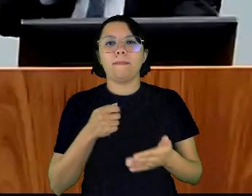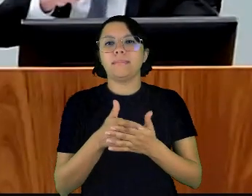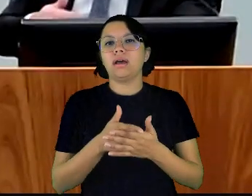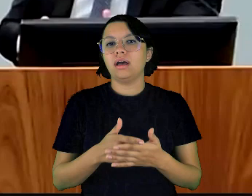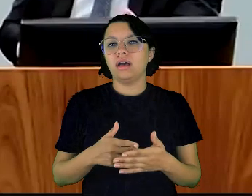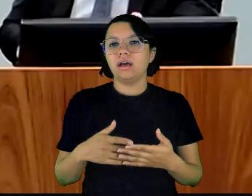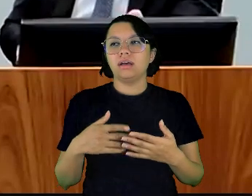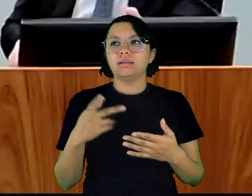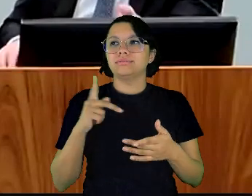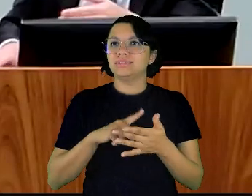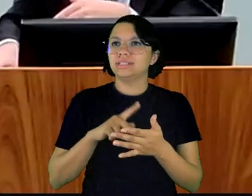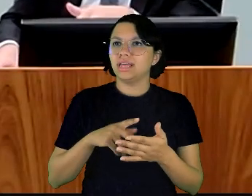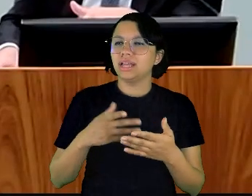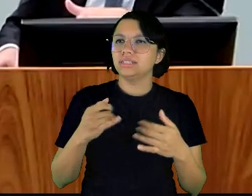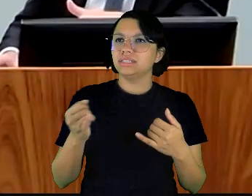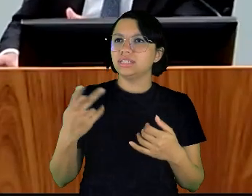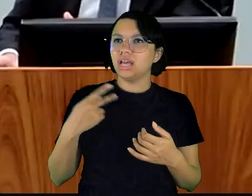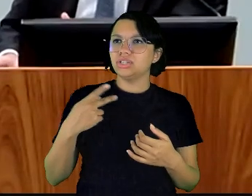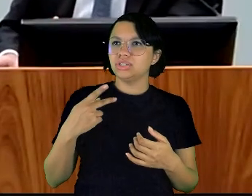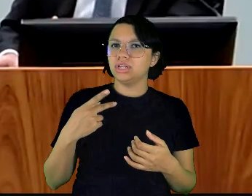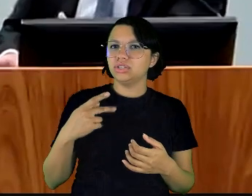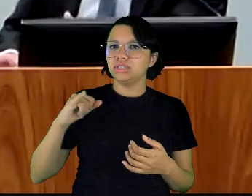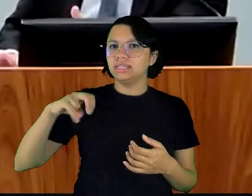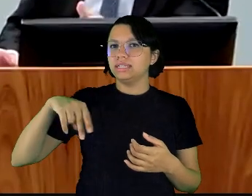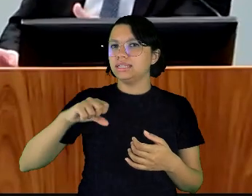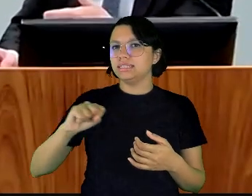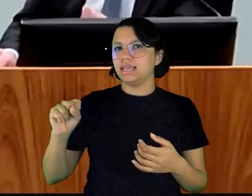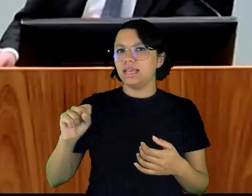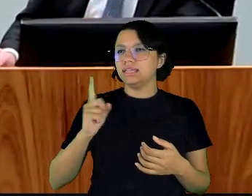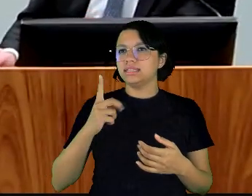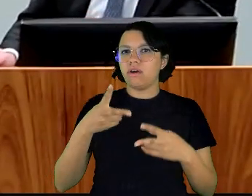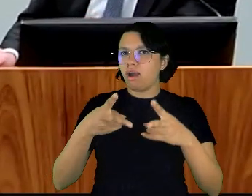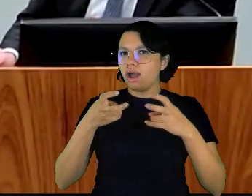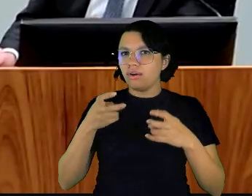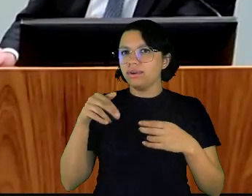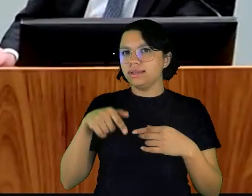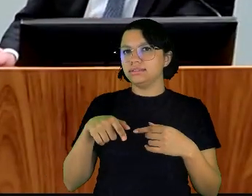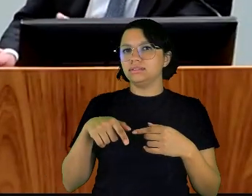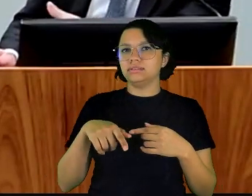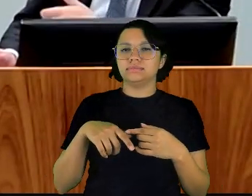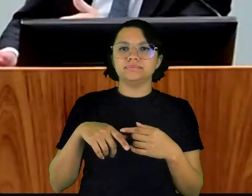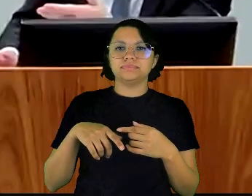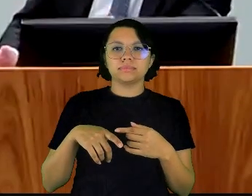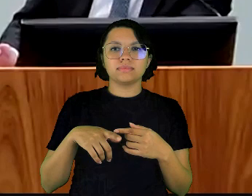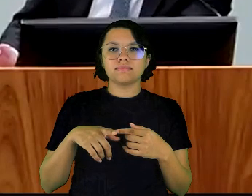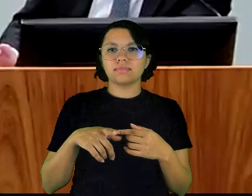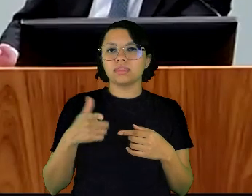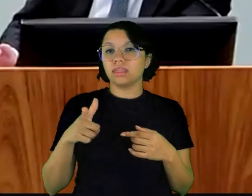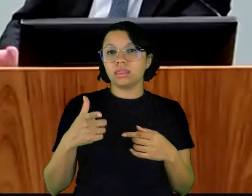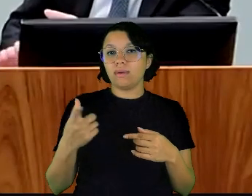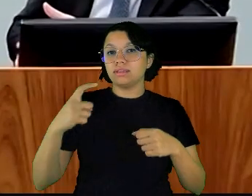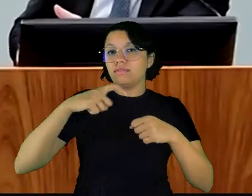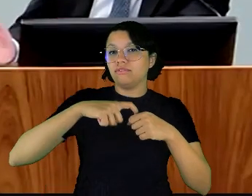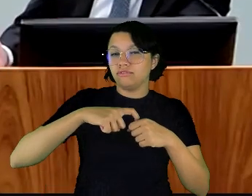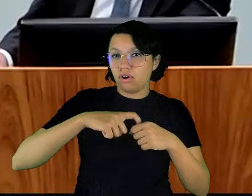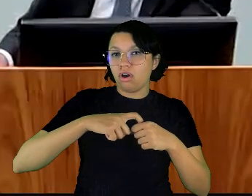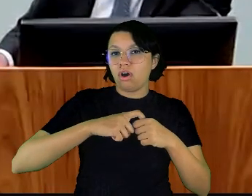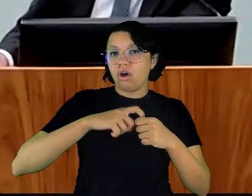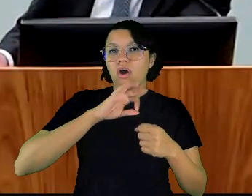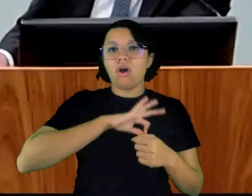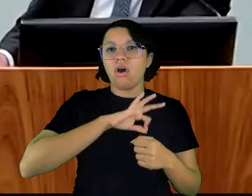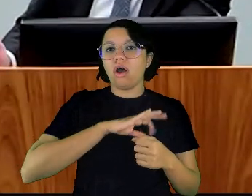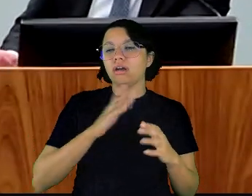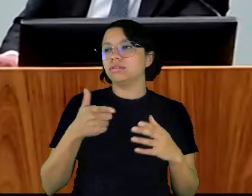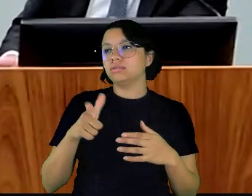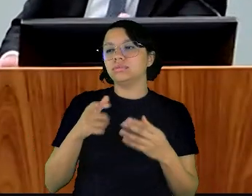se o INSS não reconhece isso e não há esse restabelecimento, não há outra solução